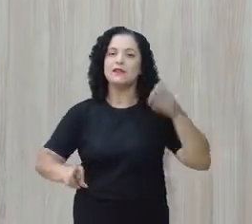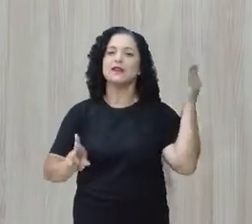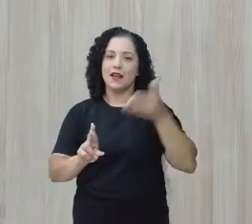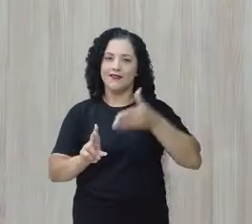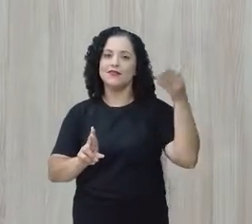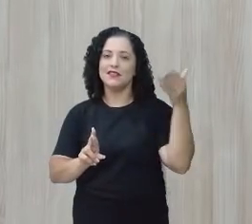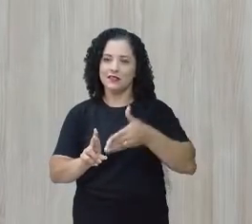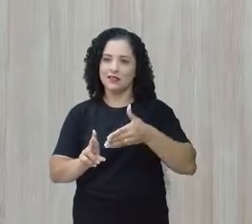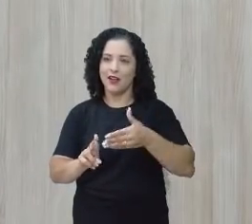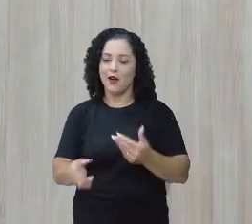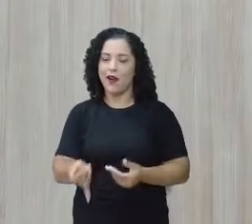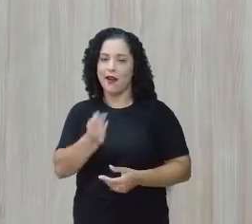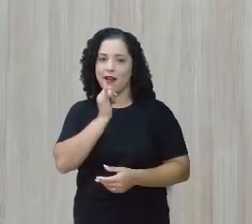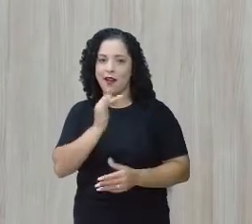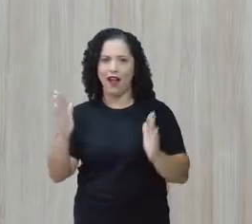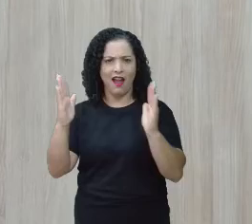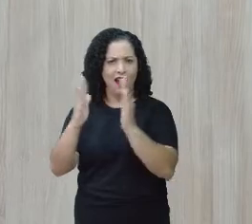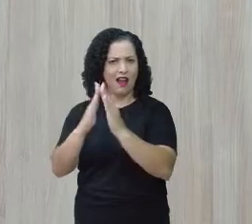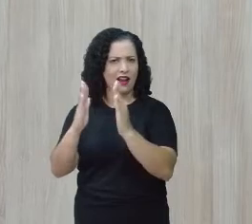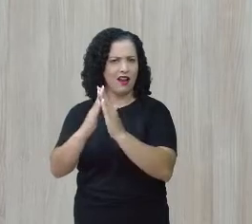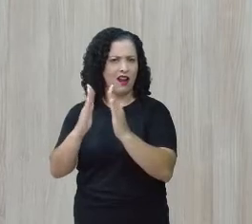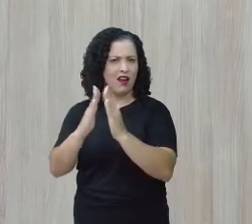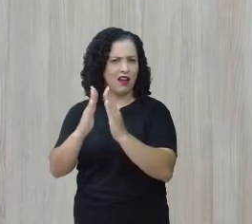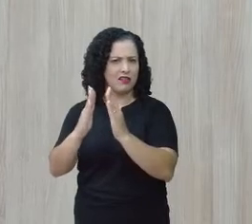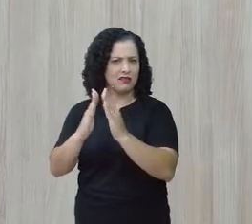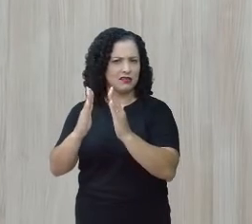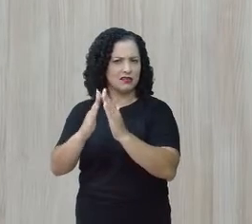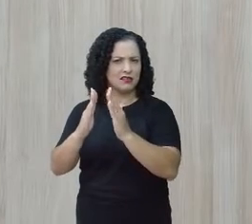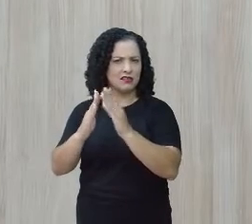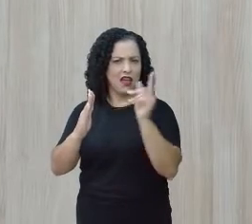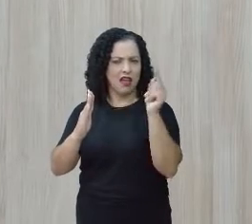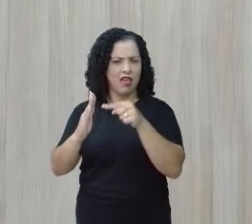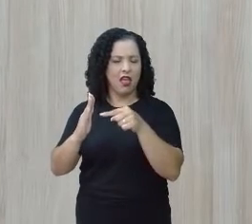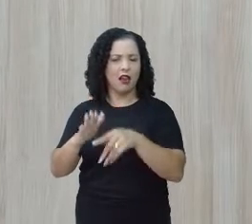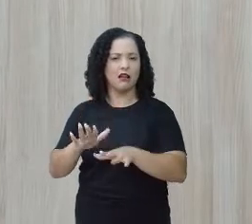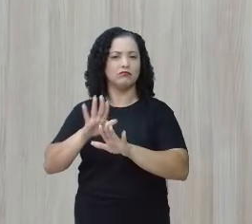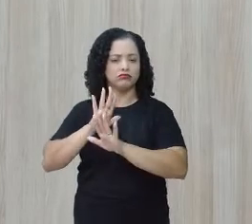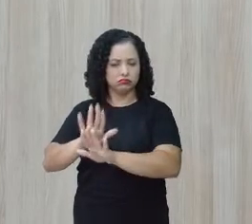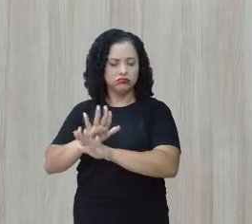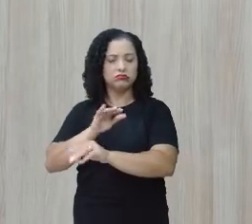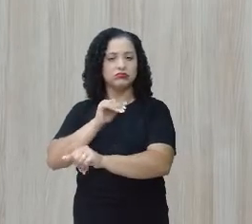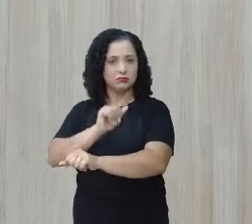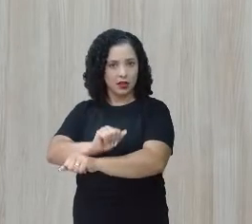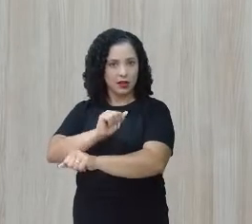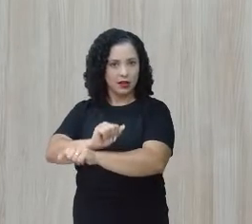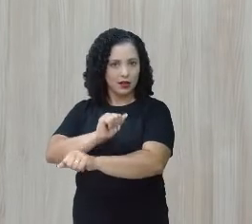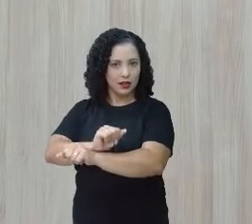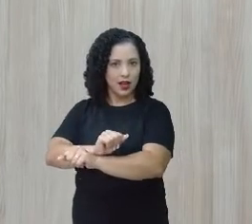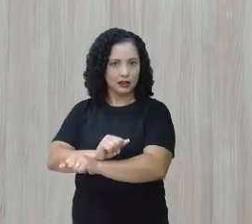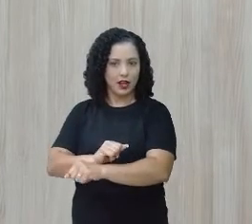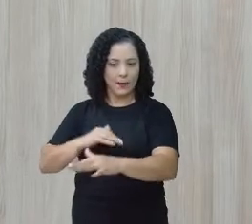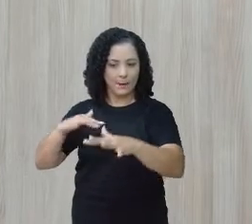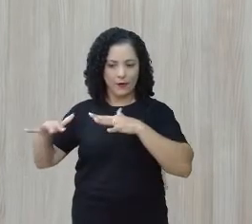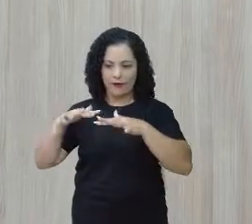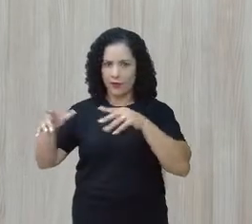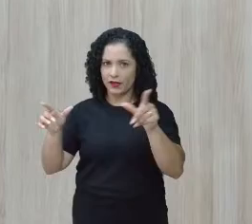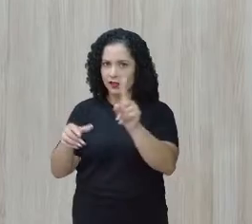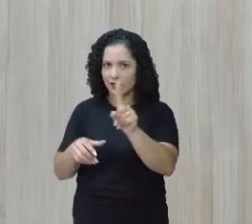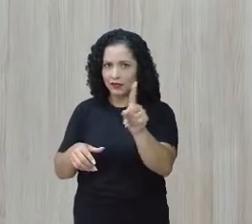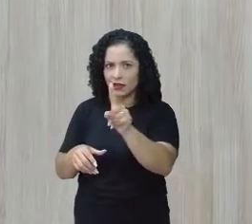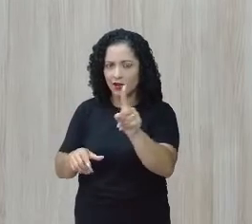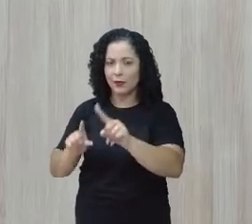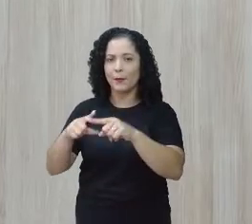professora, a casa está totalmente vamos dizer assim, em repouso. Ela não está saindo do lugar.